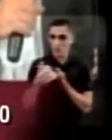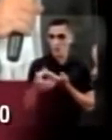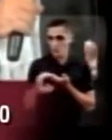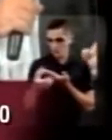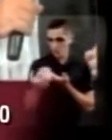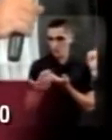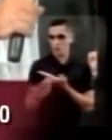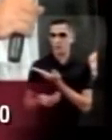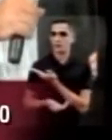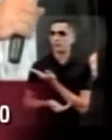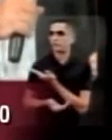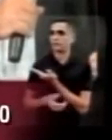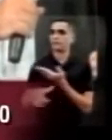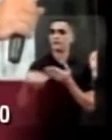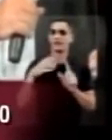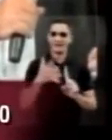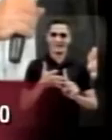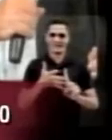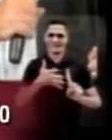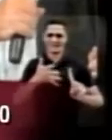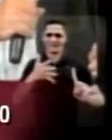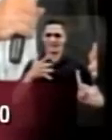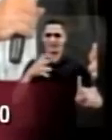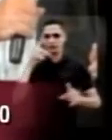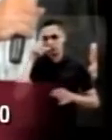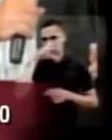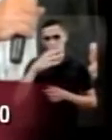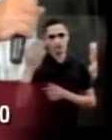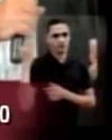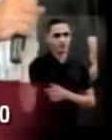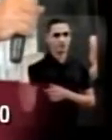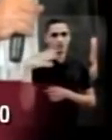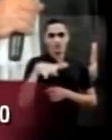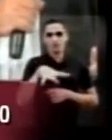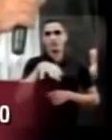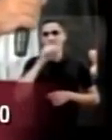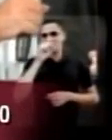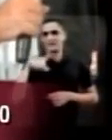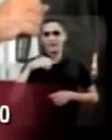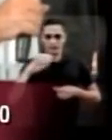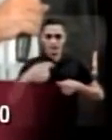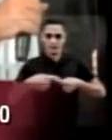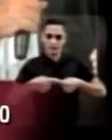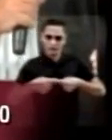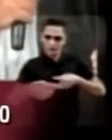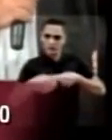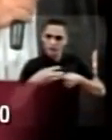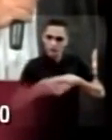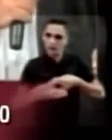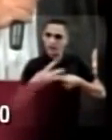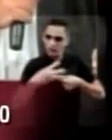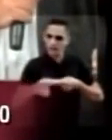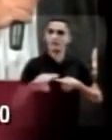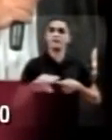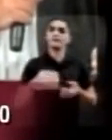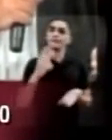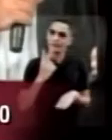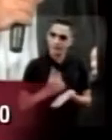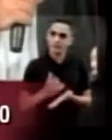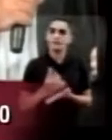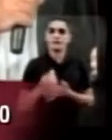aguda grave, há 3 semanas consecutivas nós estamos com tendências de